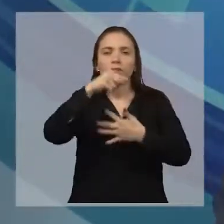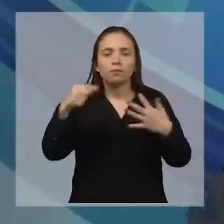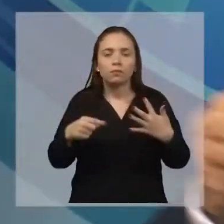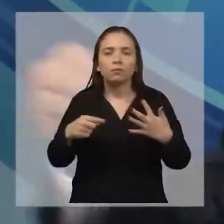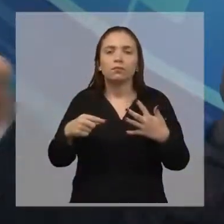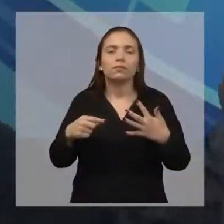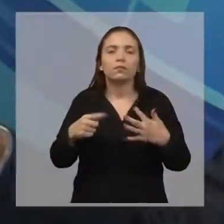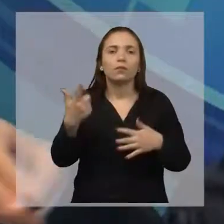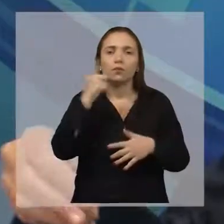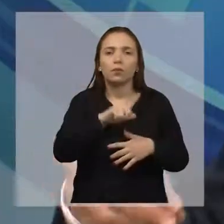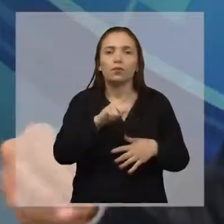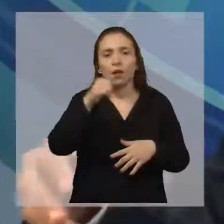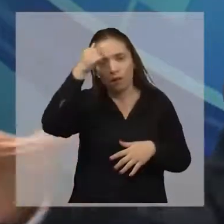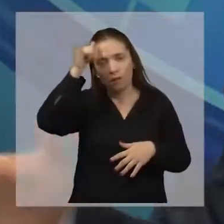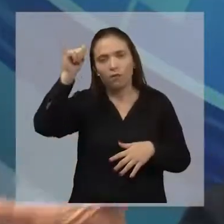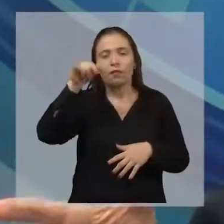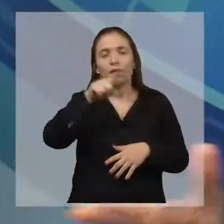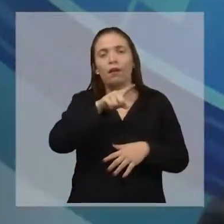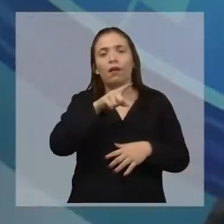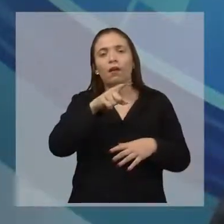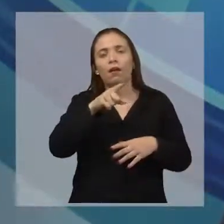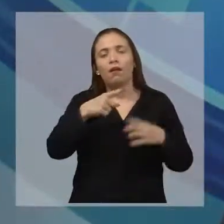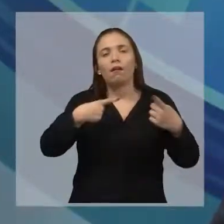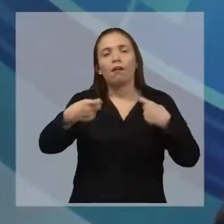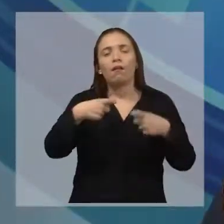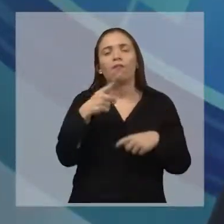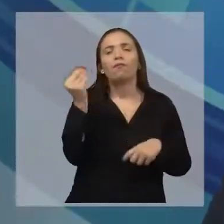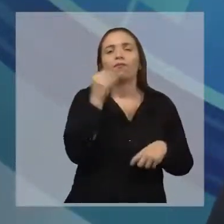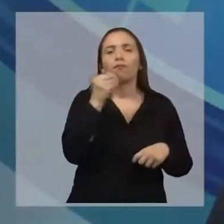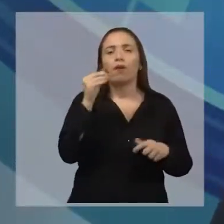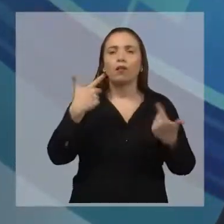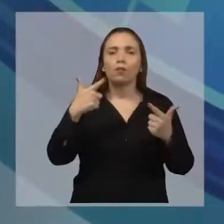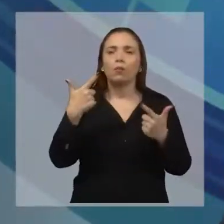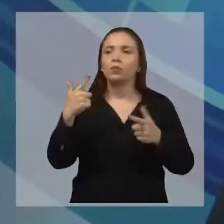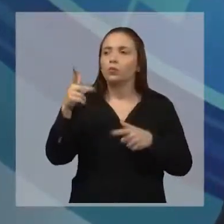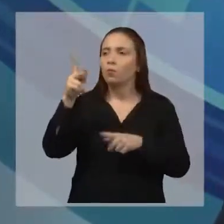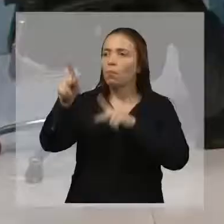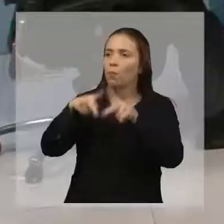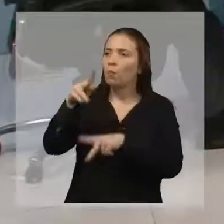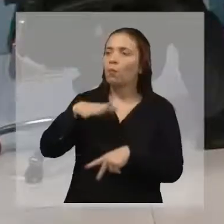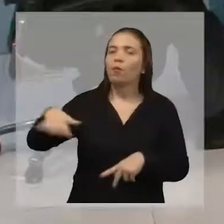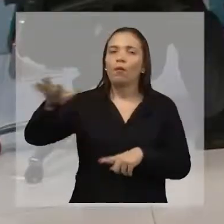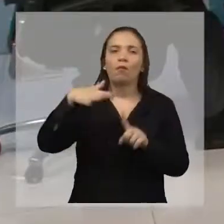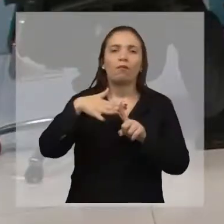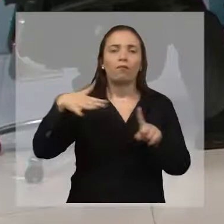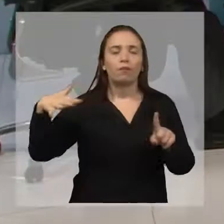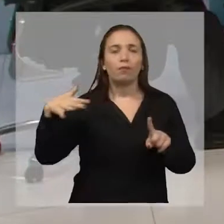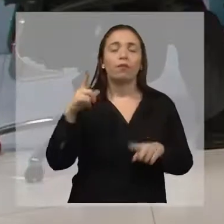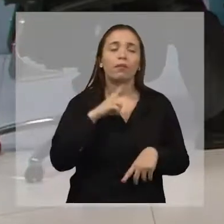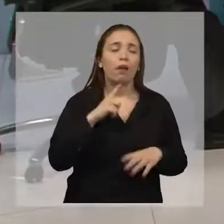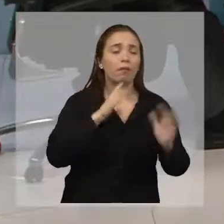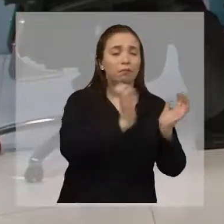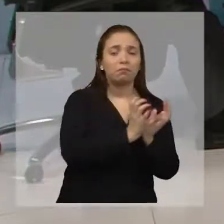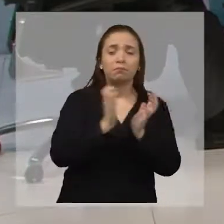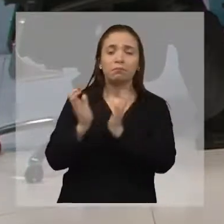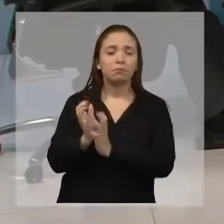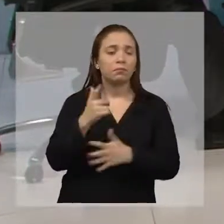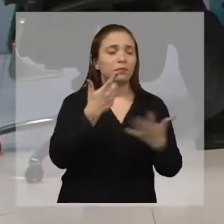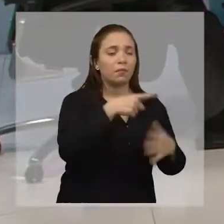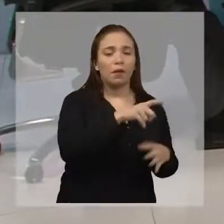assinantes, porque é um assunto muito sério. Ele é muito sério porque você está trabalhando com